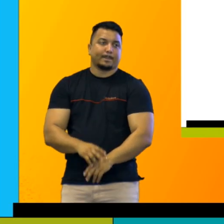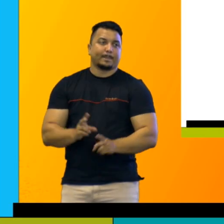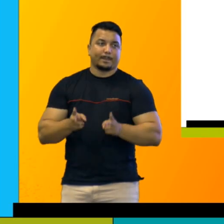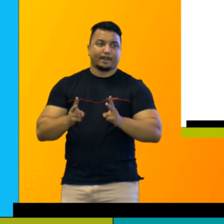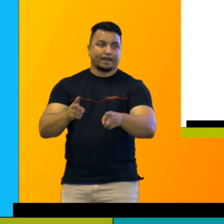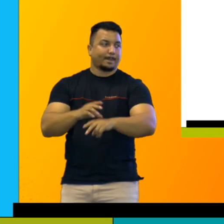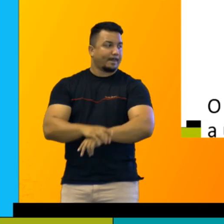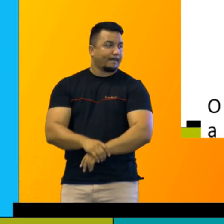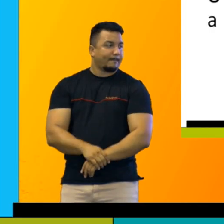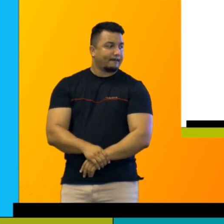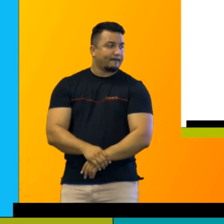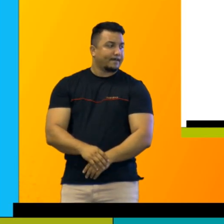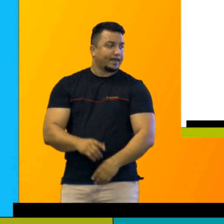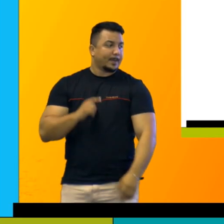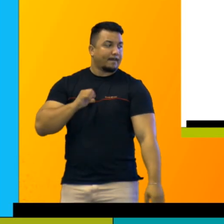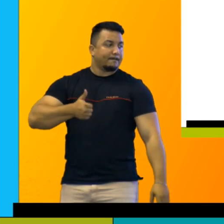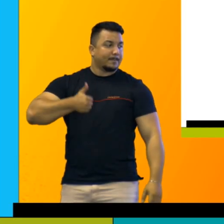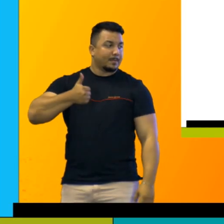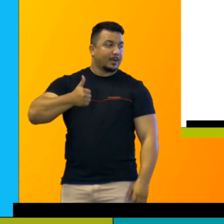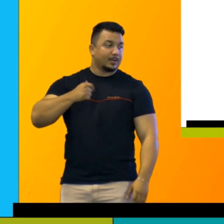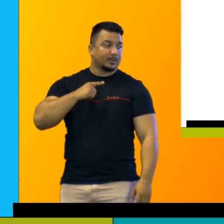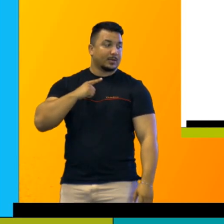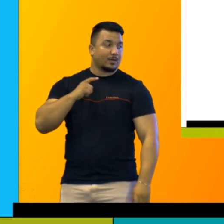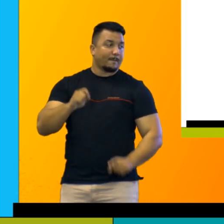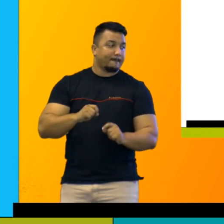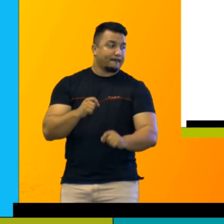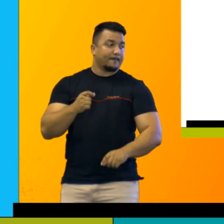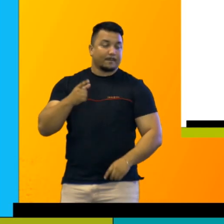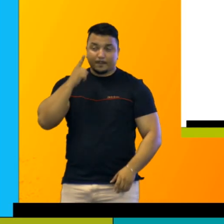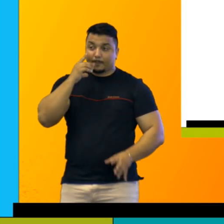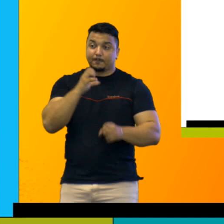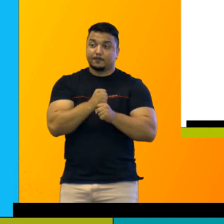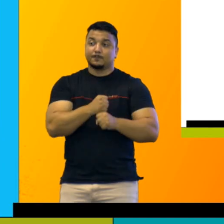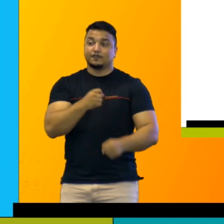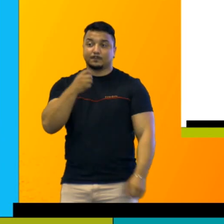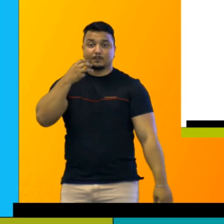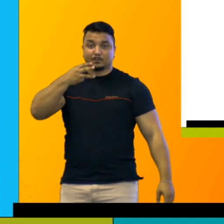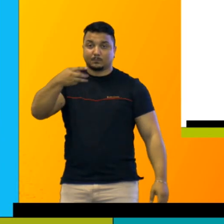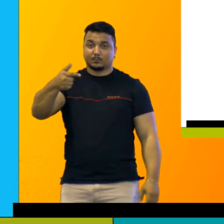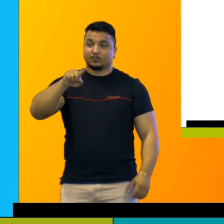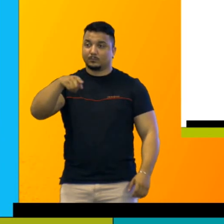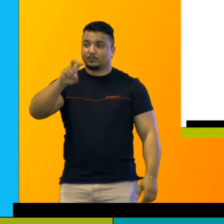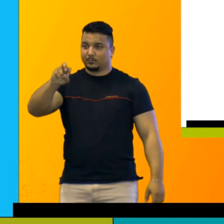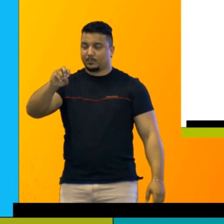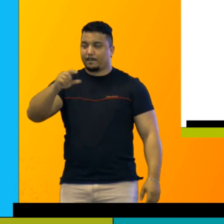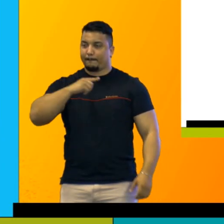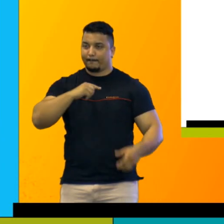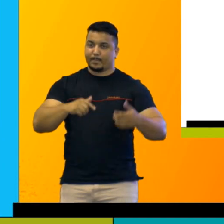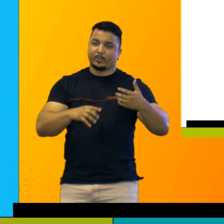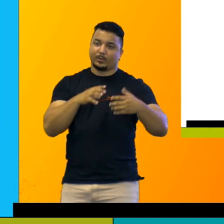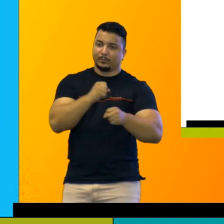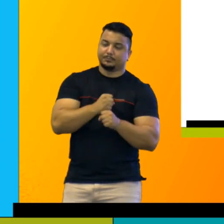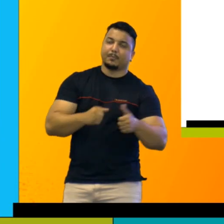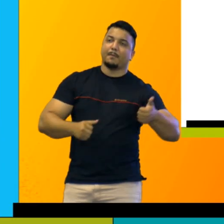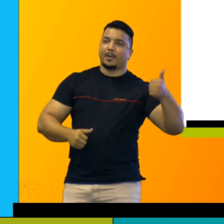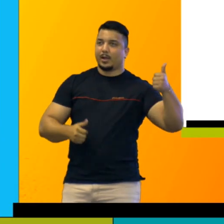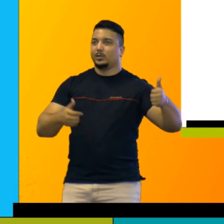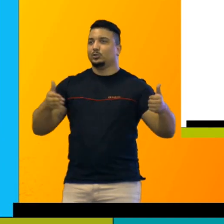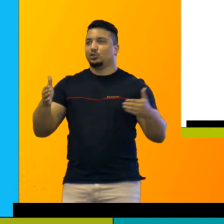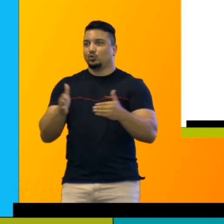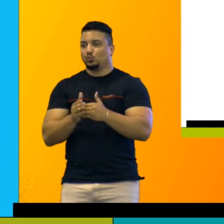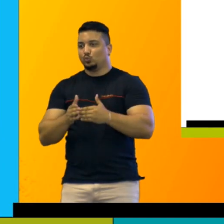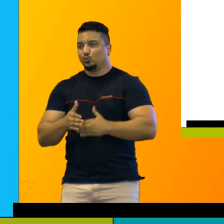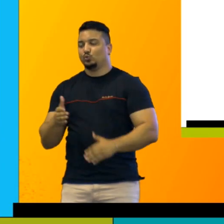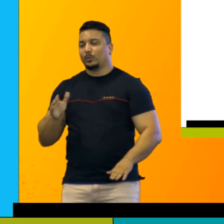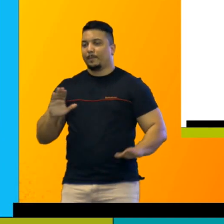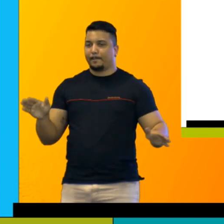frente. Primeiro cálculo, ele vendeu a ação por quanto? Lá no texto está dizendo, a média da primeira e da última